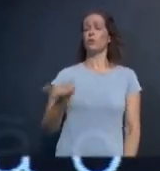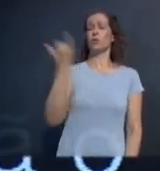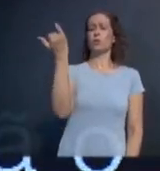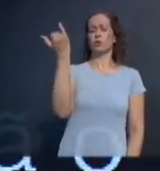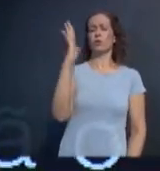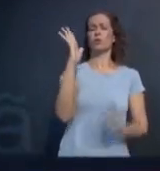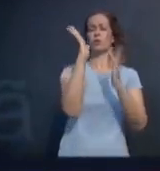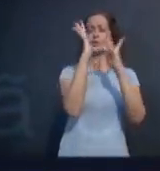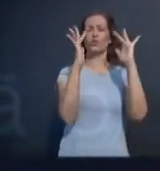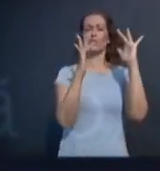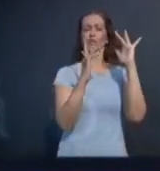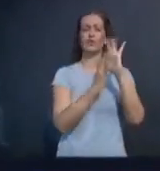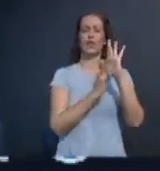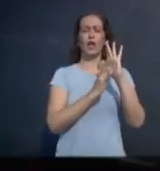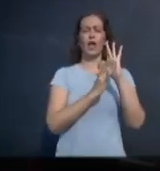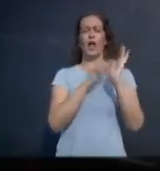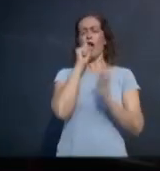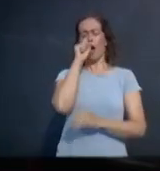Vai espirrar!